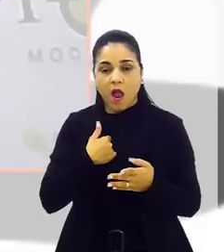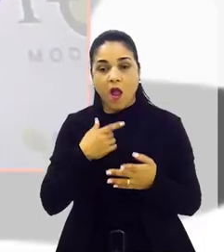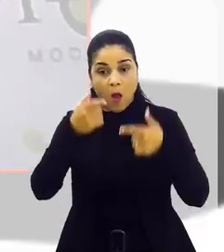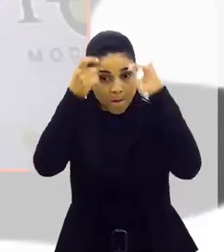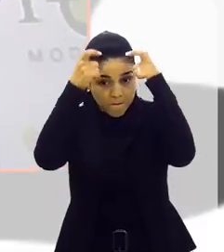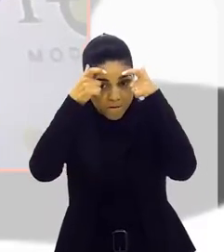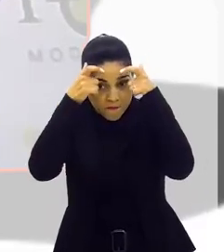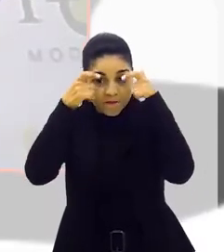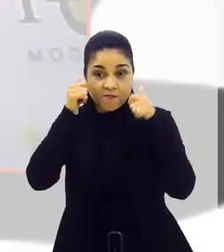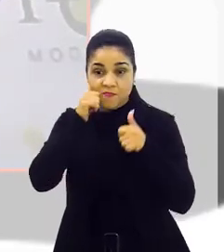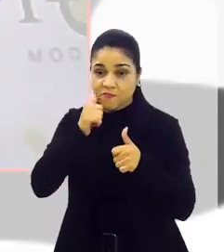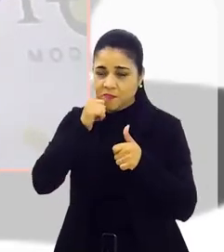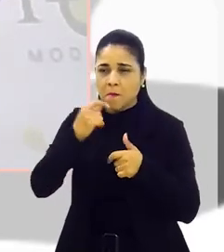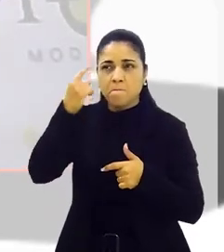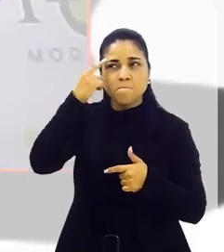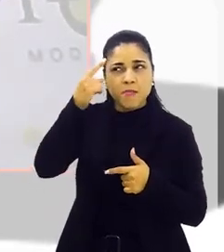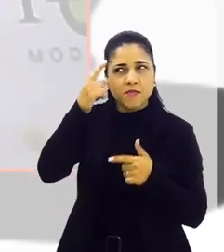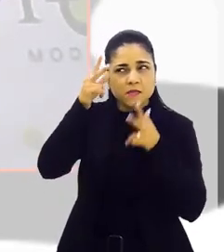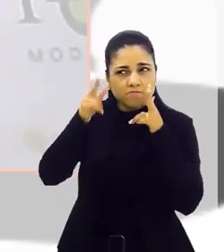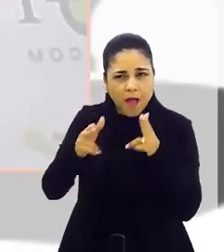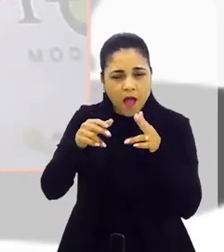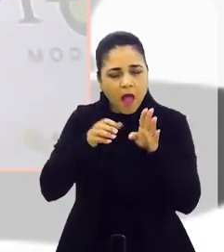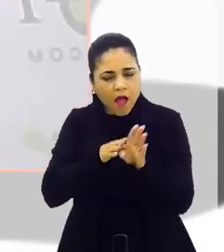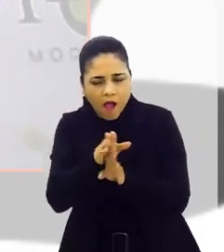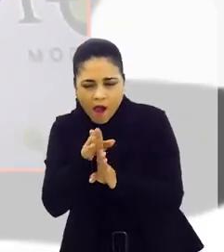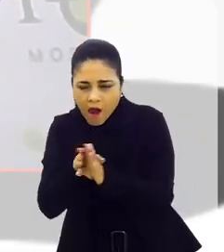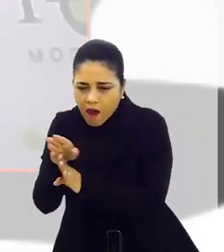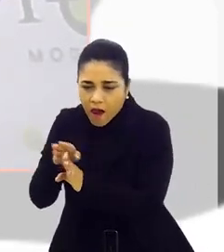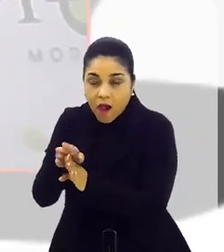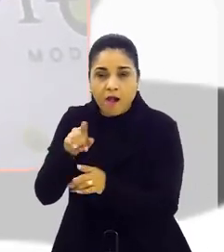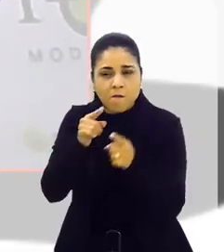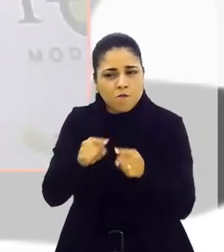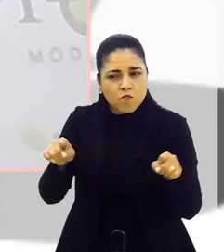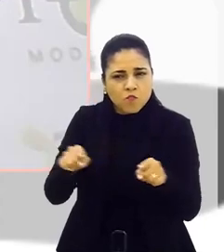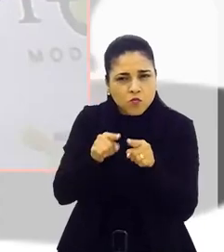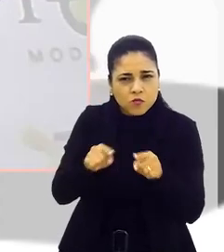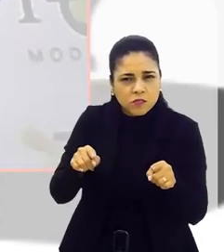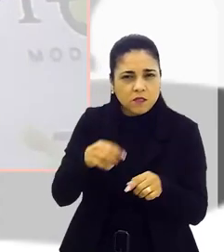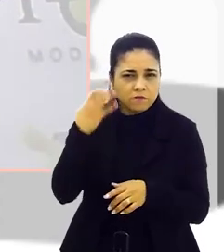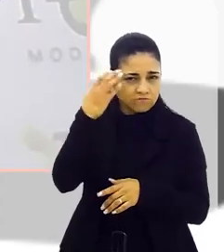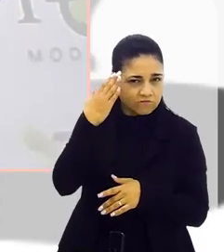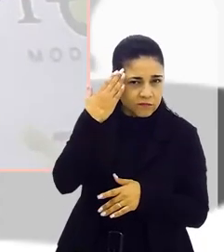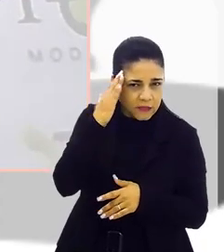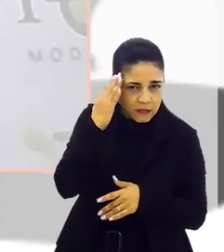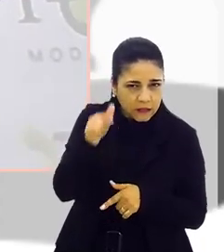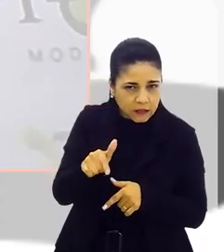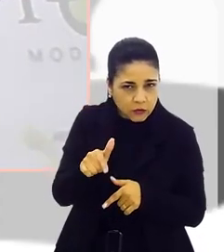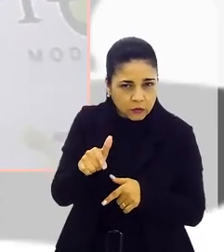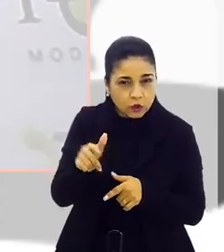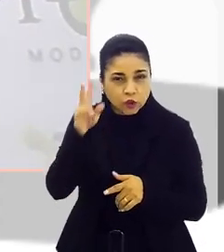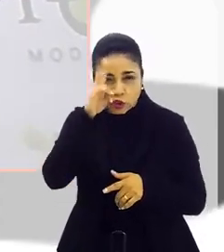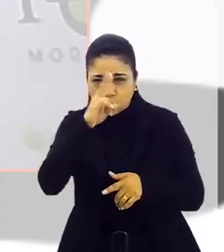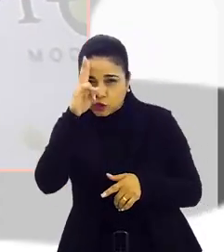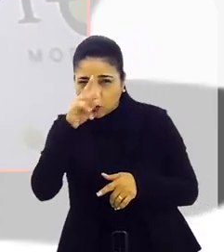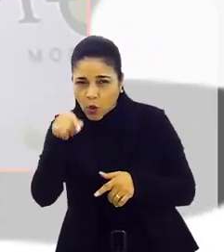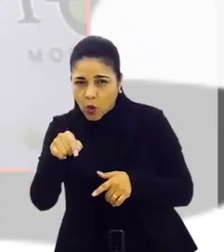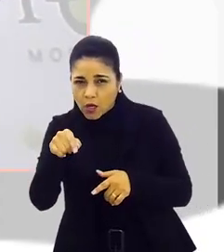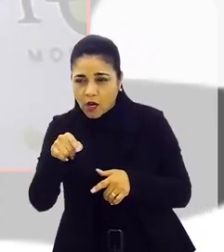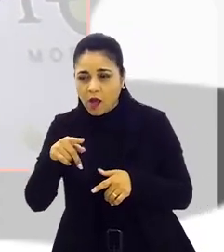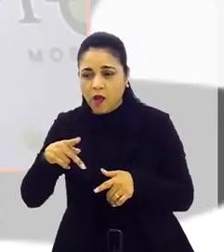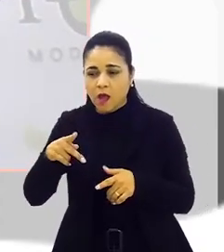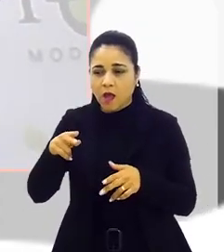Ó, a princesa, ela pensa dessa forma. Tá? Você está entendendo o que a música está falando? Ó, a história da música é